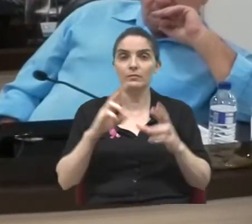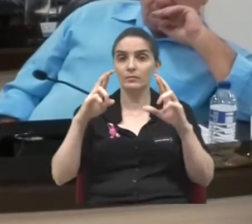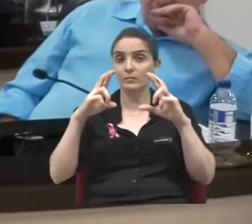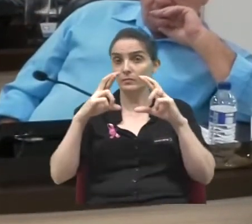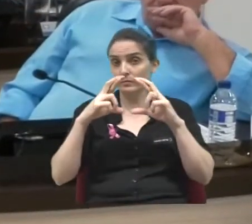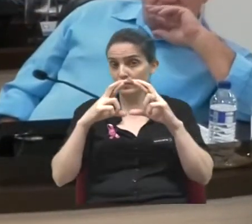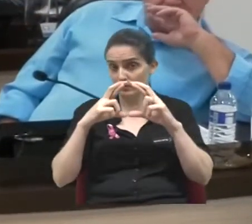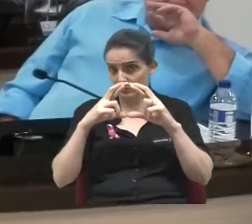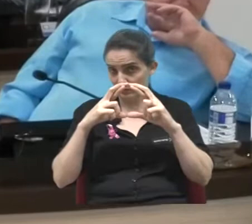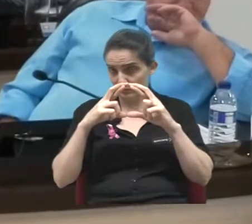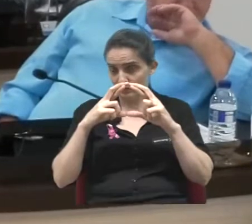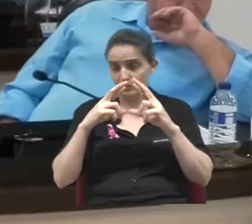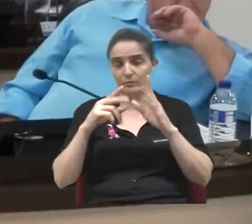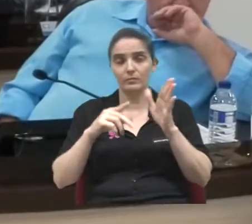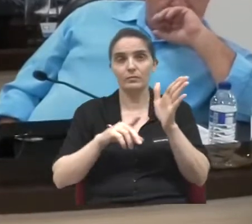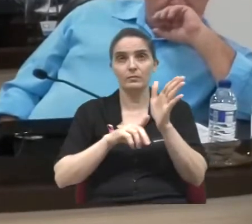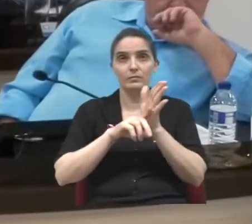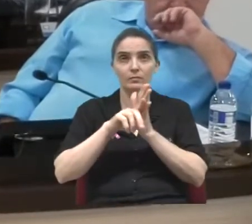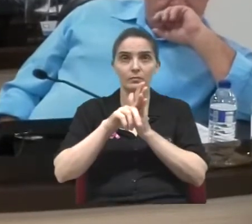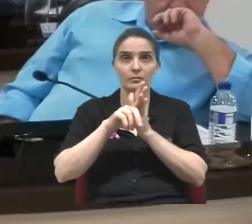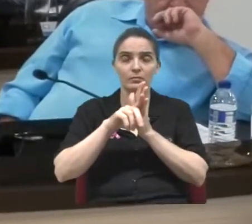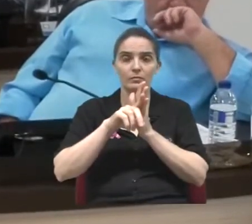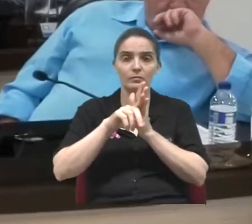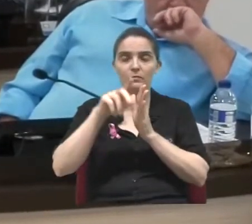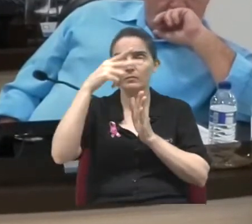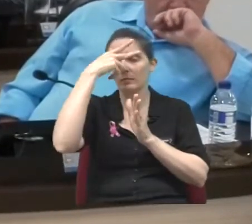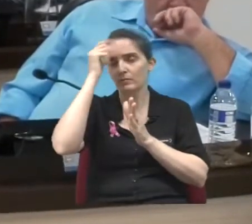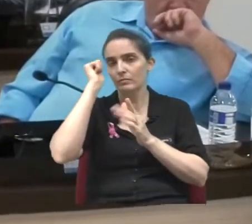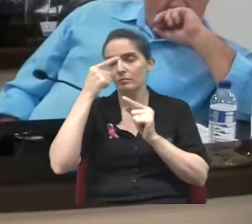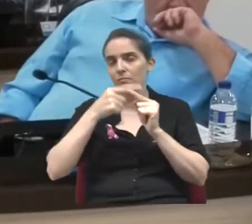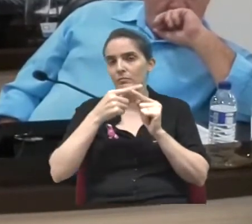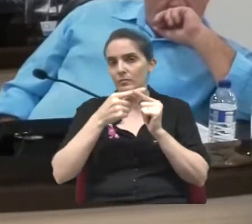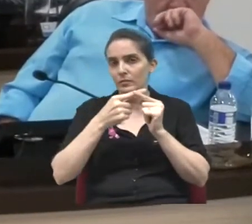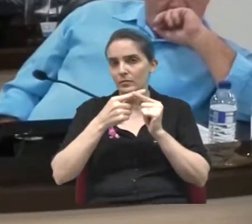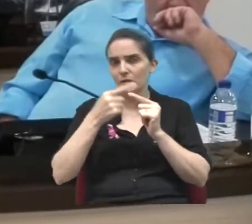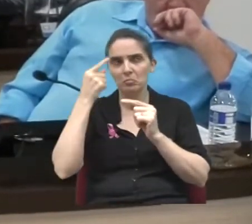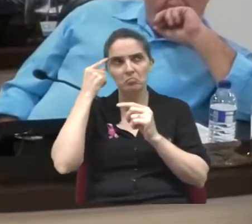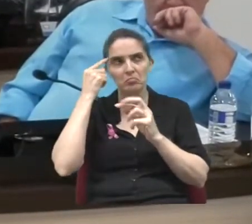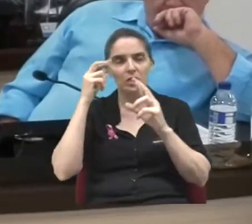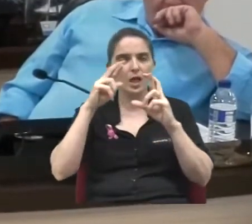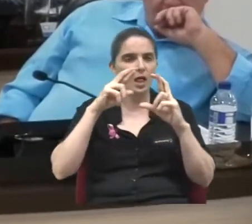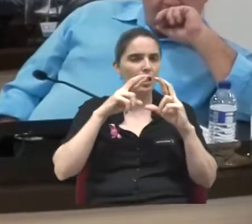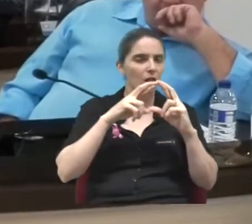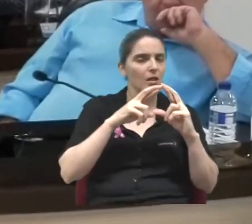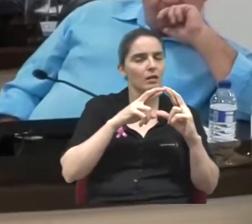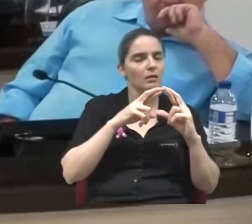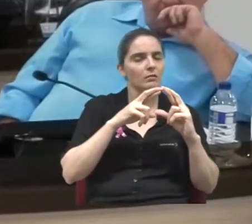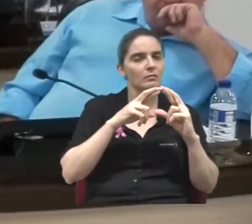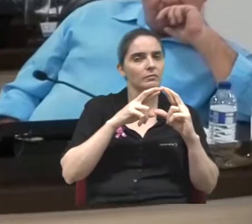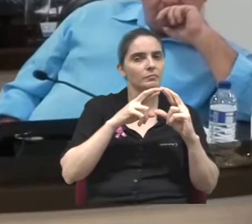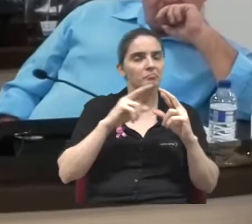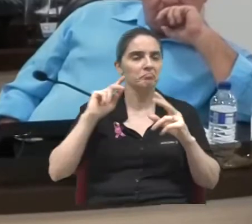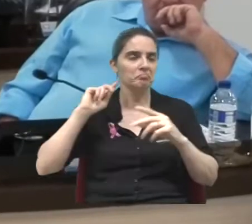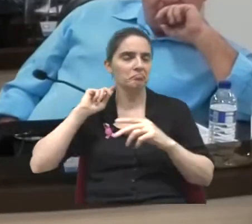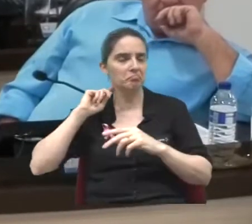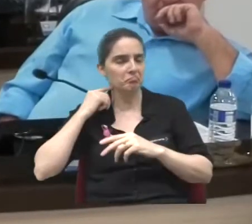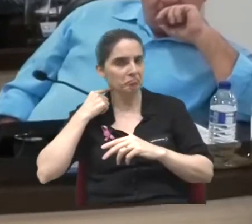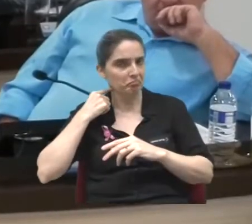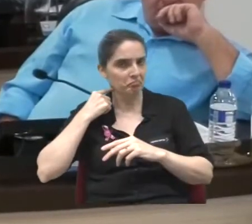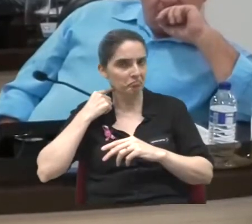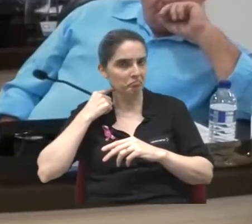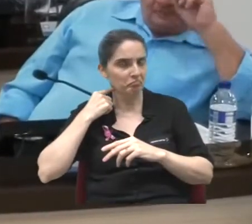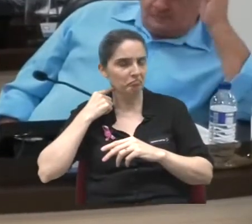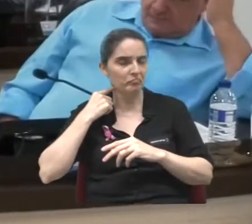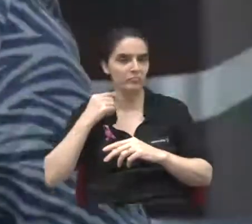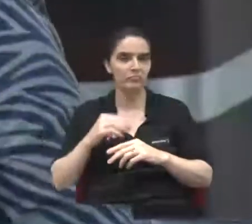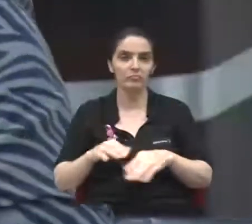fiz esse requerimento, eu acho que é assim, quando a gente fala de reciclagem, quando a gente fala do lixo, de uma forma geral, quando a gente fala, né,